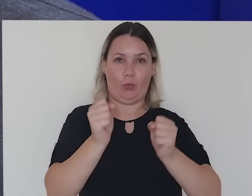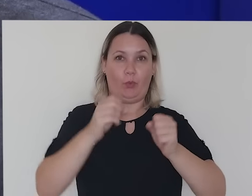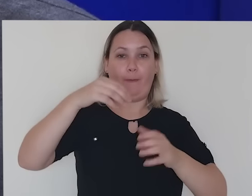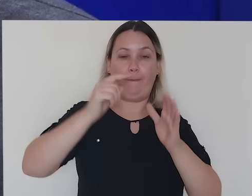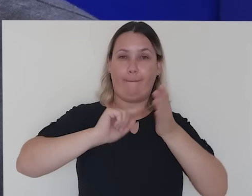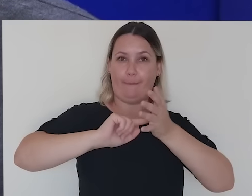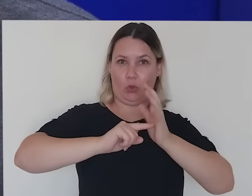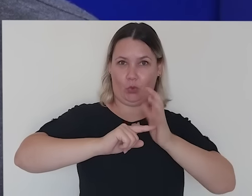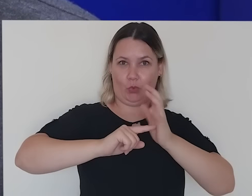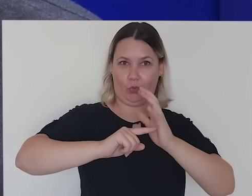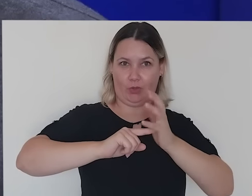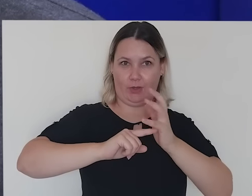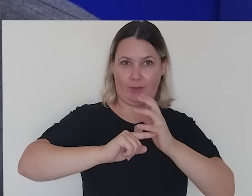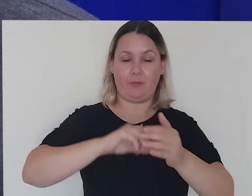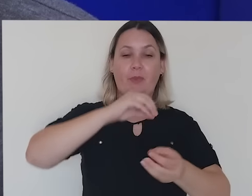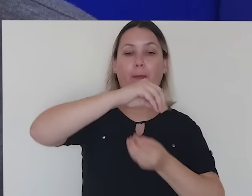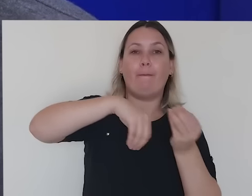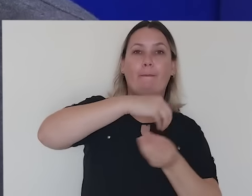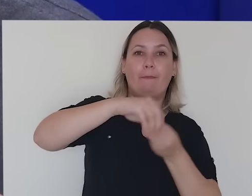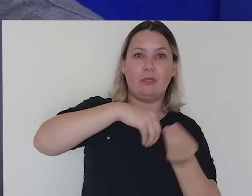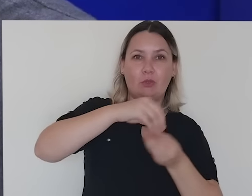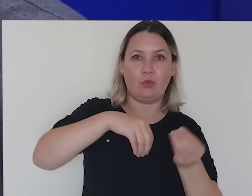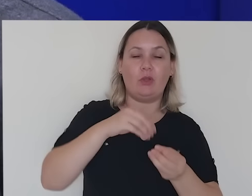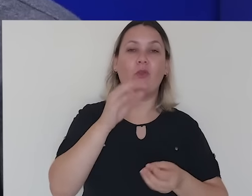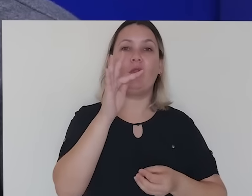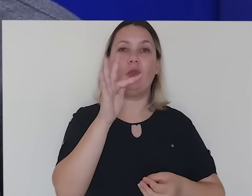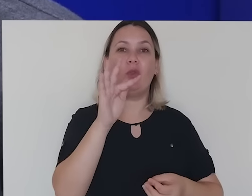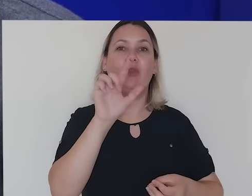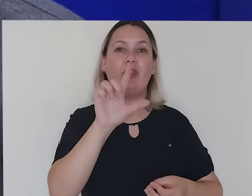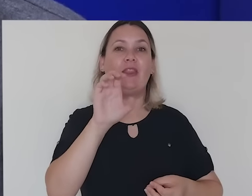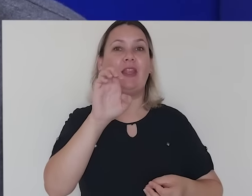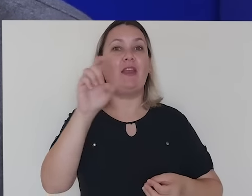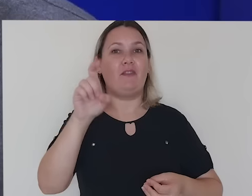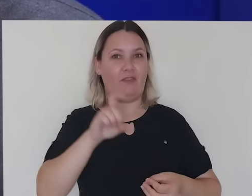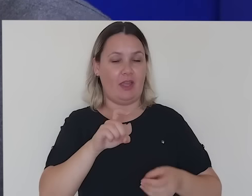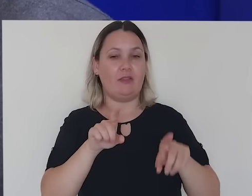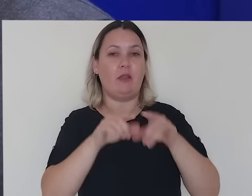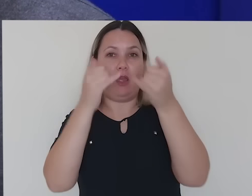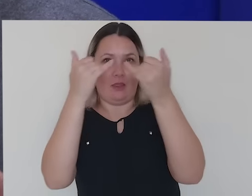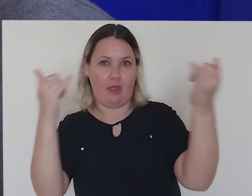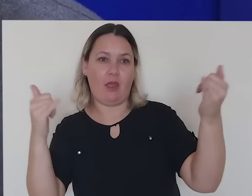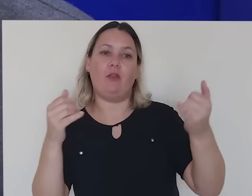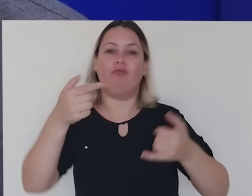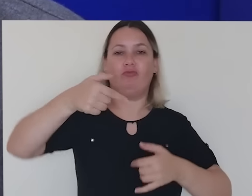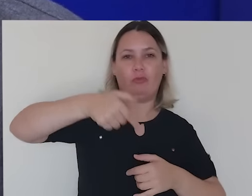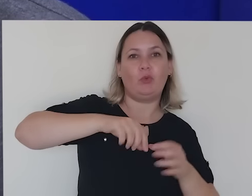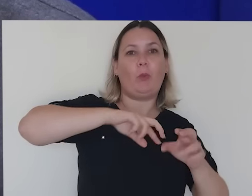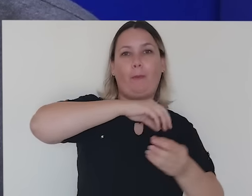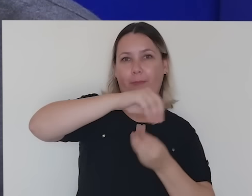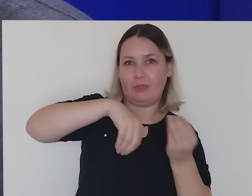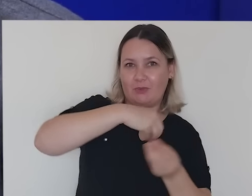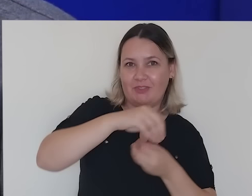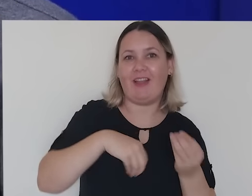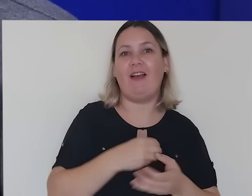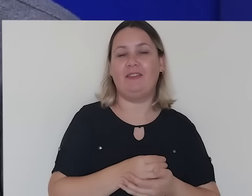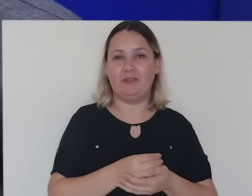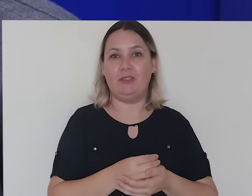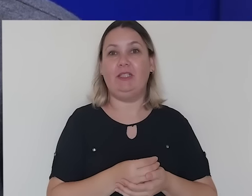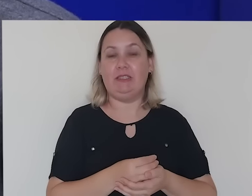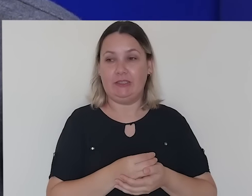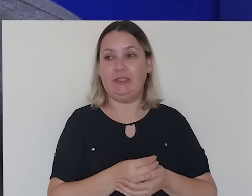usar a tecnologia que a bioedit tem com a bateria com os motores já híbridos feitos na China eh usando um uma das maiores